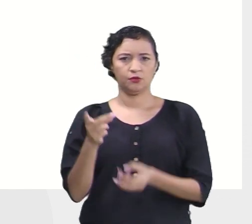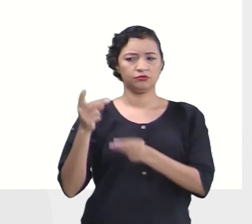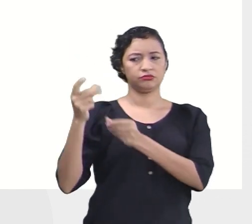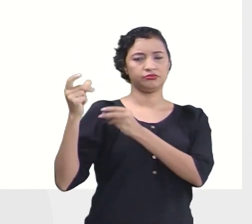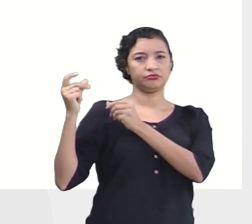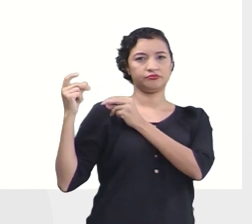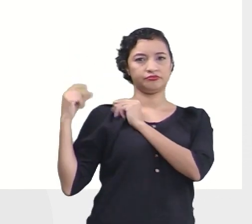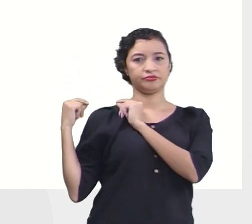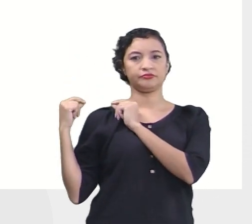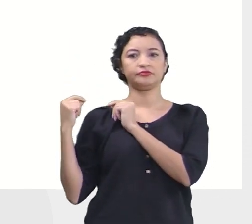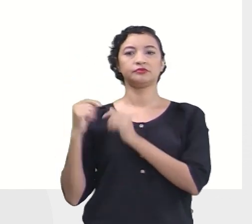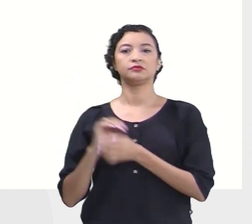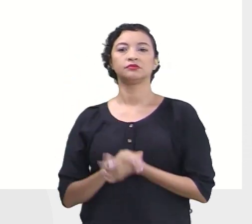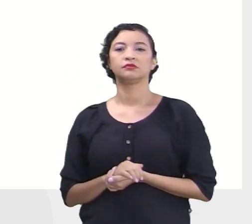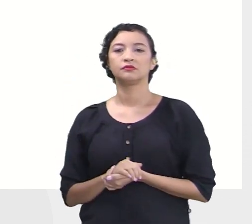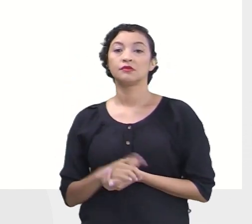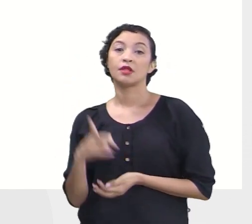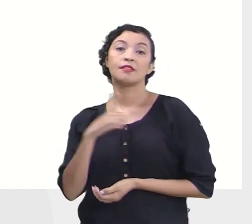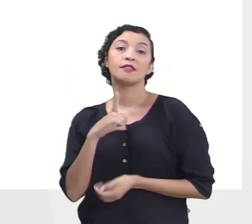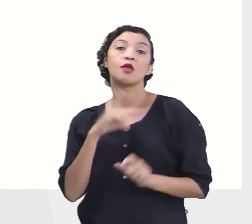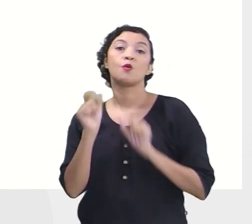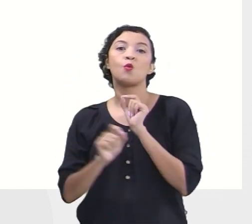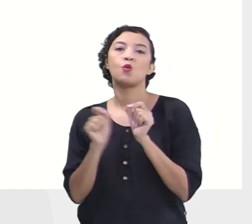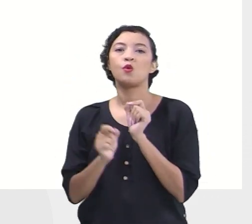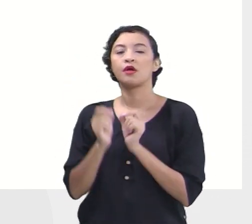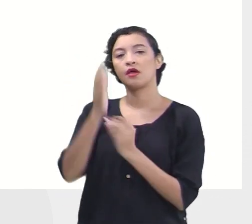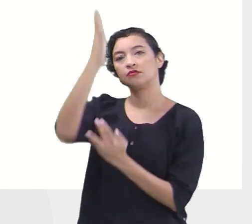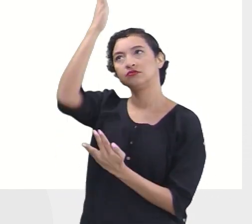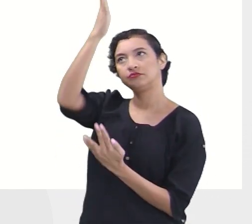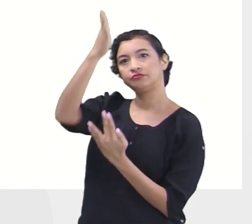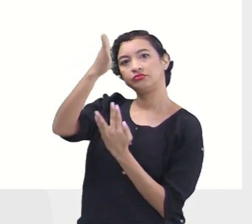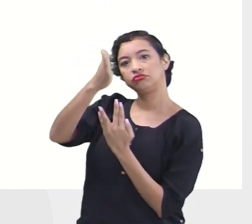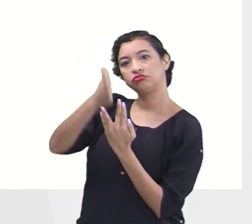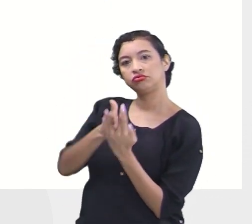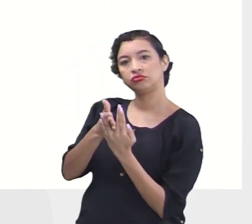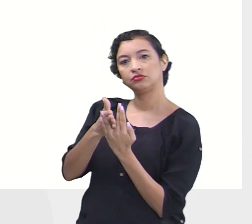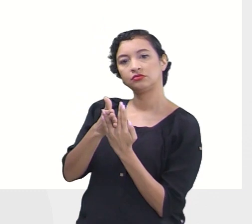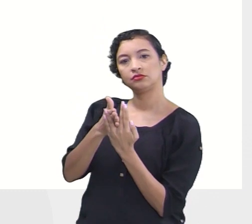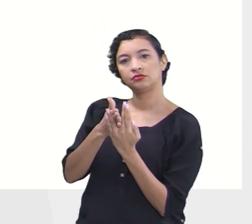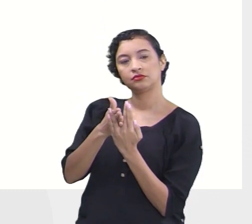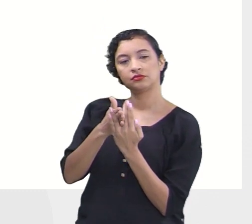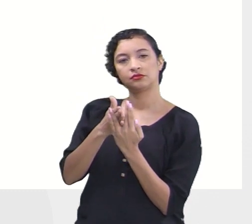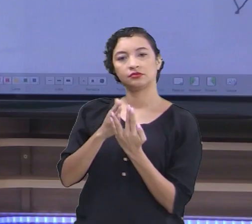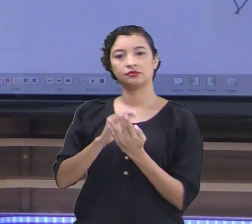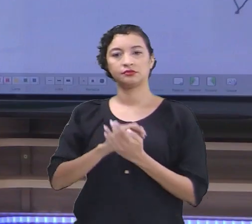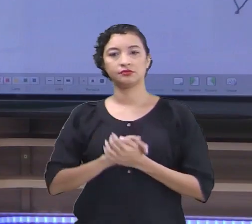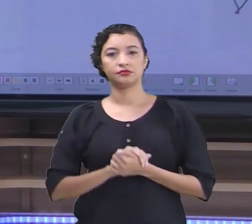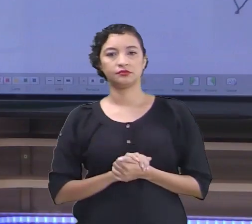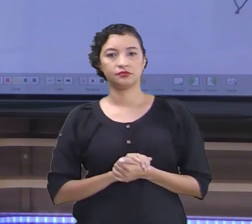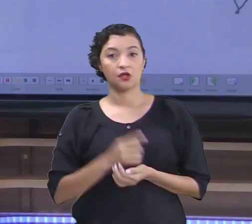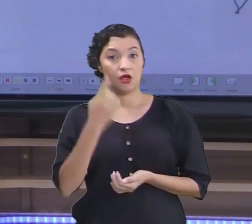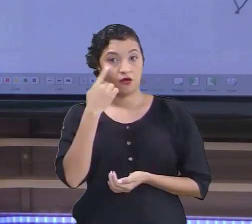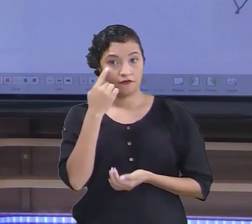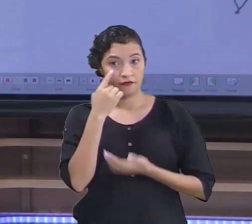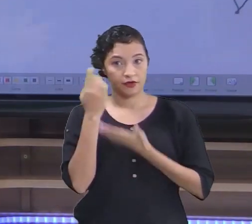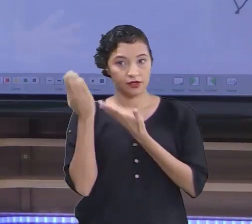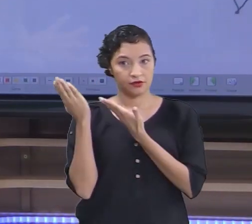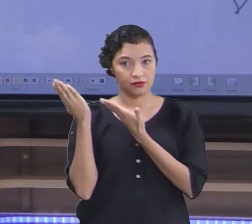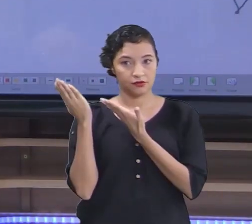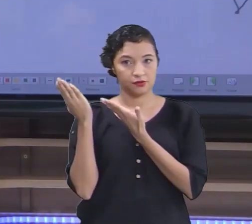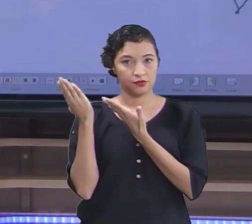Aí nós temos uma linha. Foi isso que eles fizeram. Olha aqui para mim. Tá vendo esse mapa do